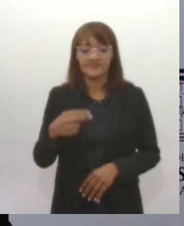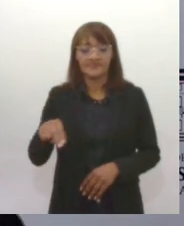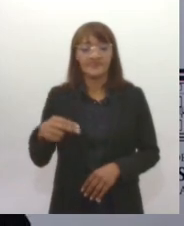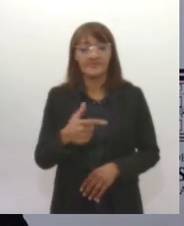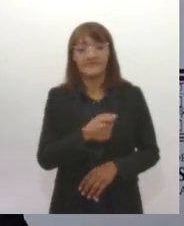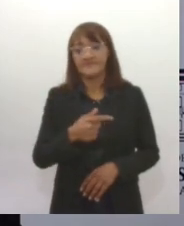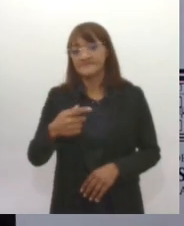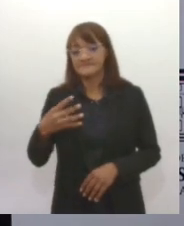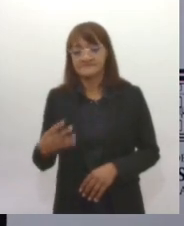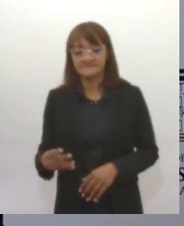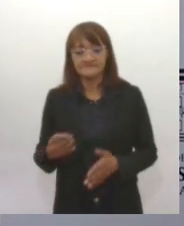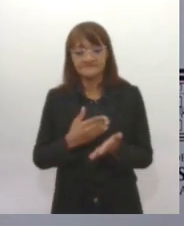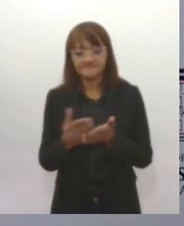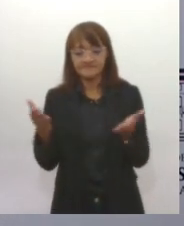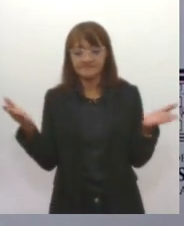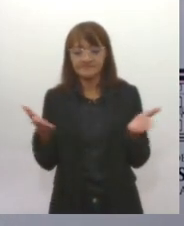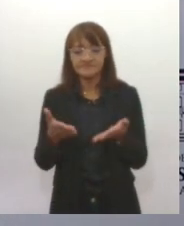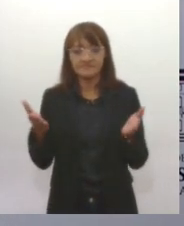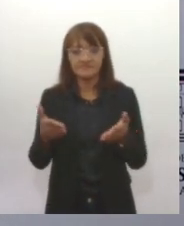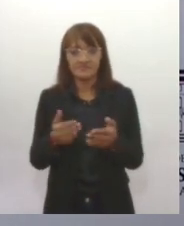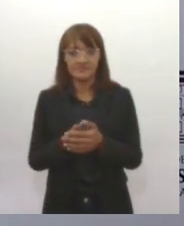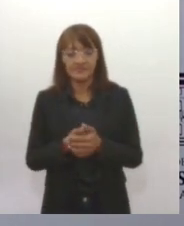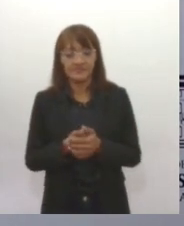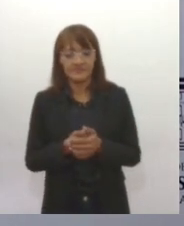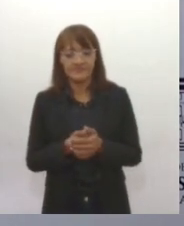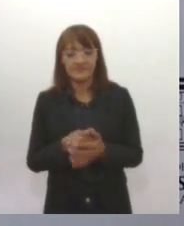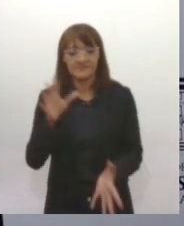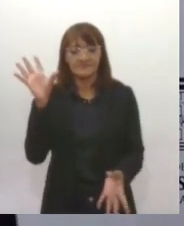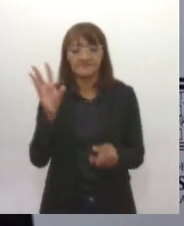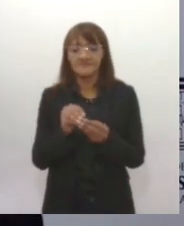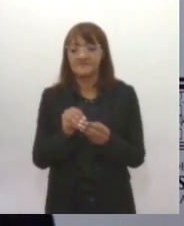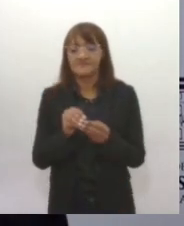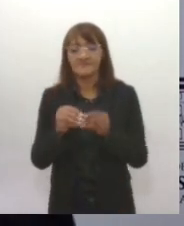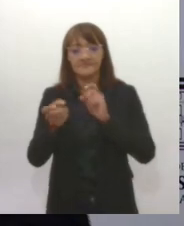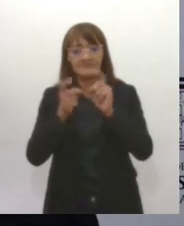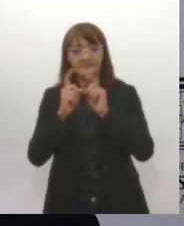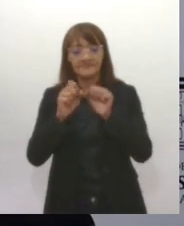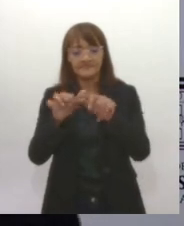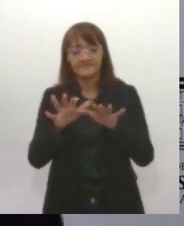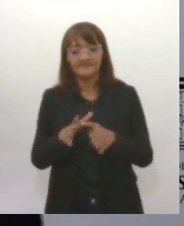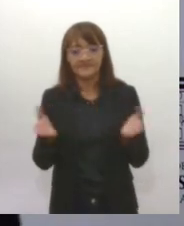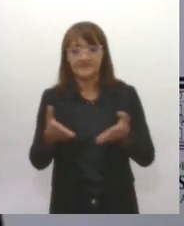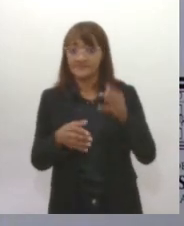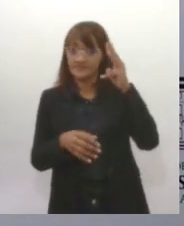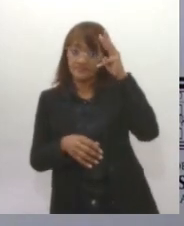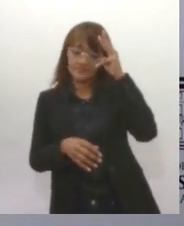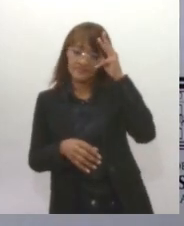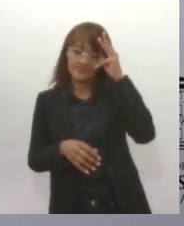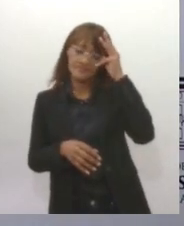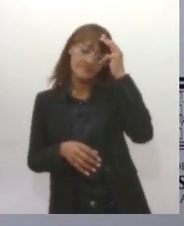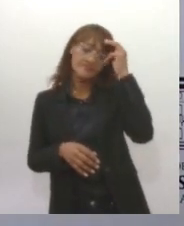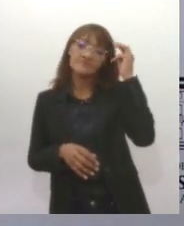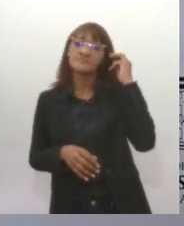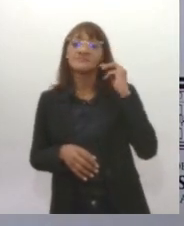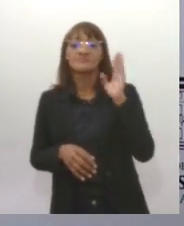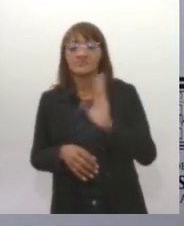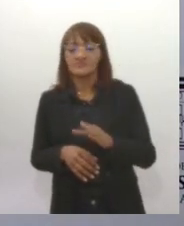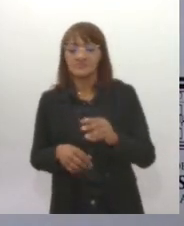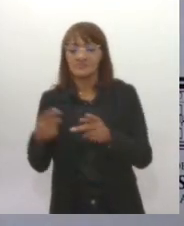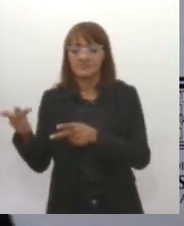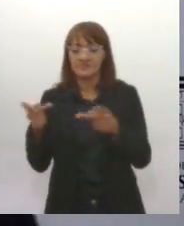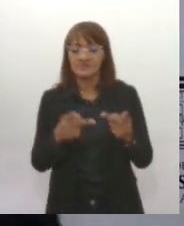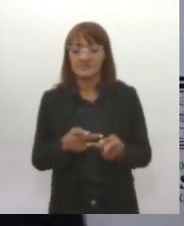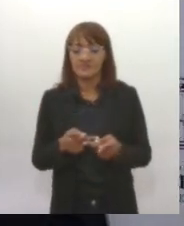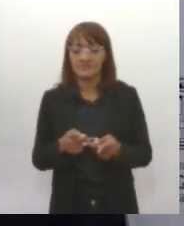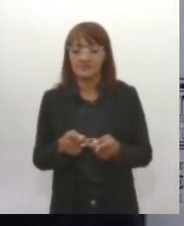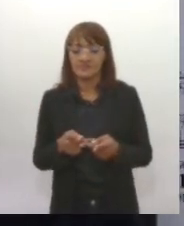edição trazendo o resumo da sessão plenária desta terça-feira. E eu já convido o deputado Cacá Santos, que usou o grande expediente